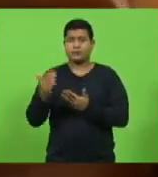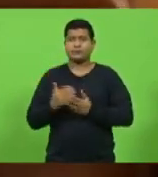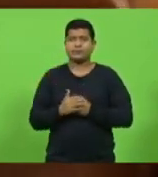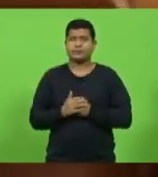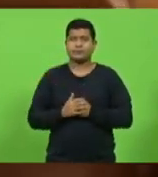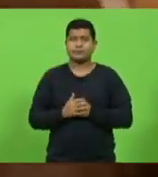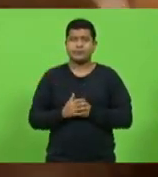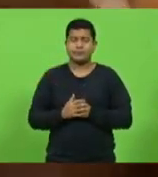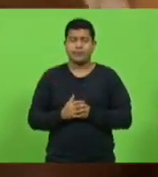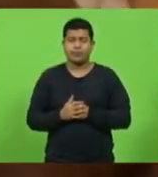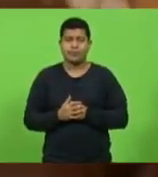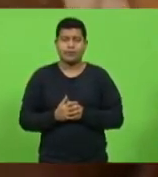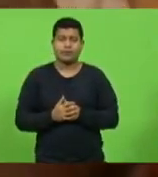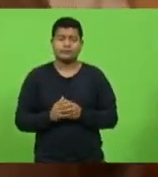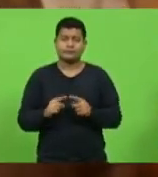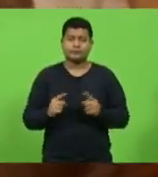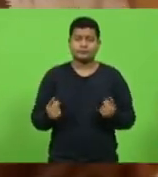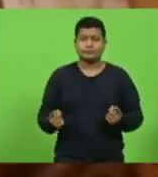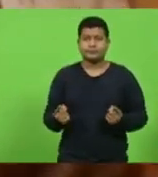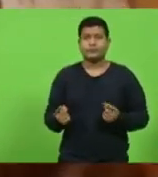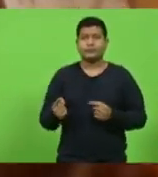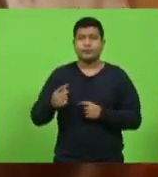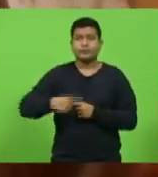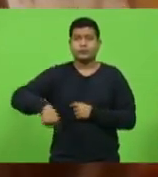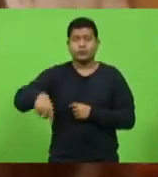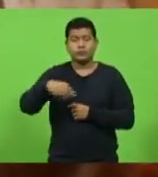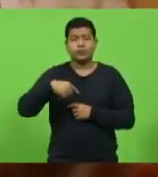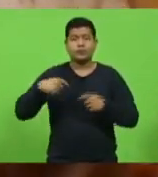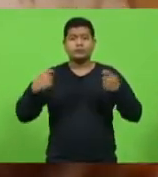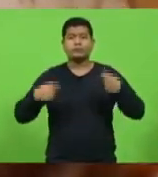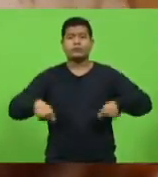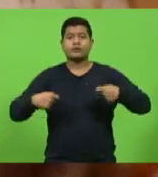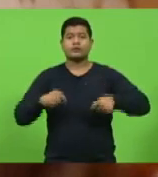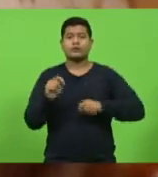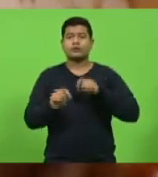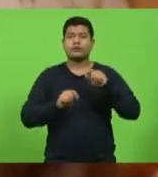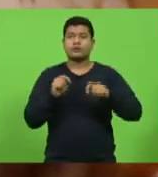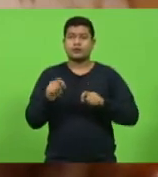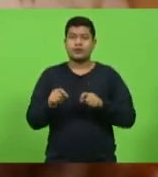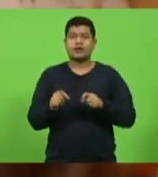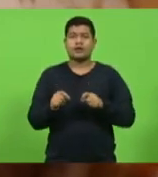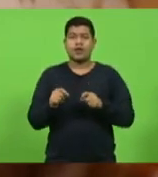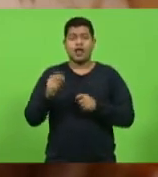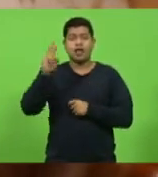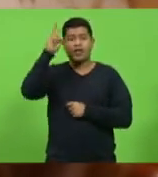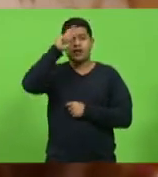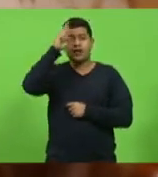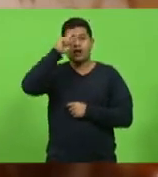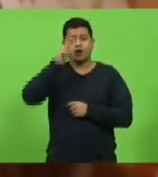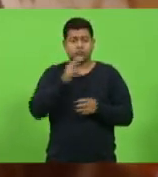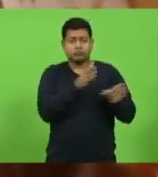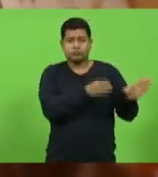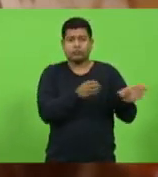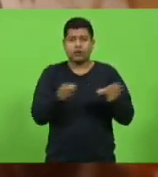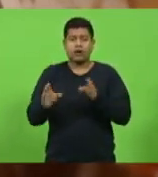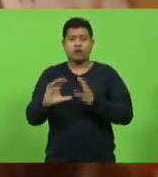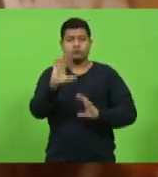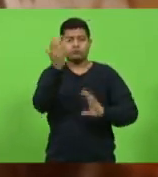bem, precisamos rememorar a cronologia dos acontecimentos, porque nela, por si